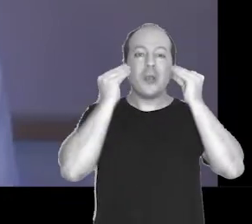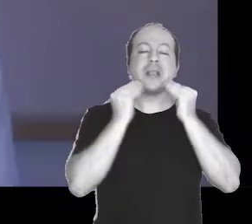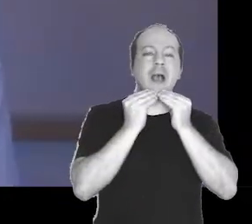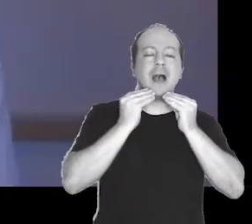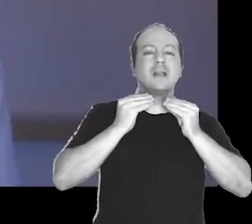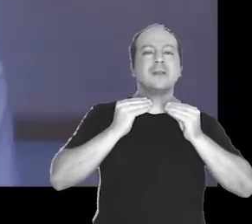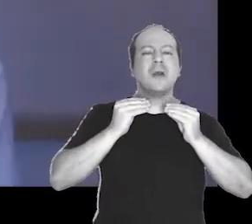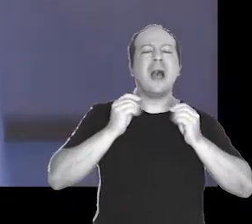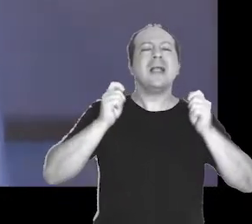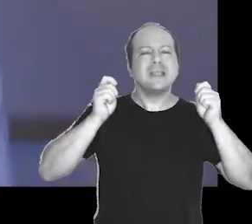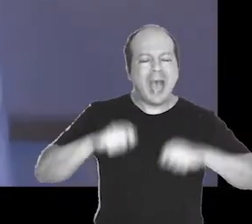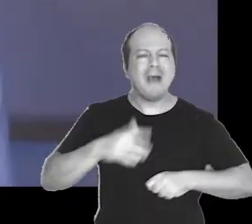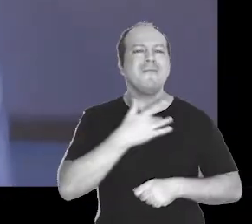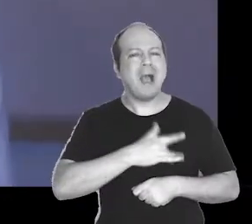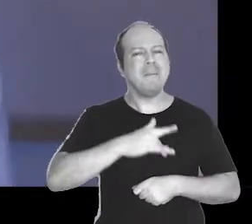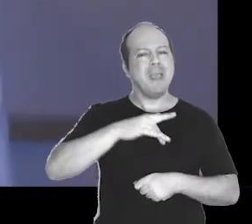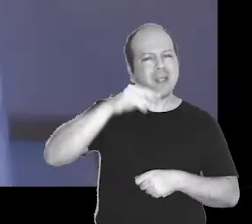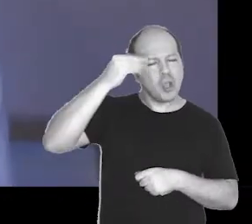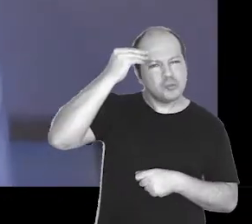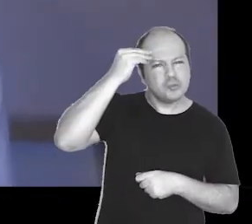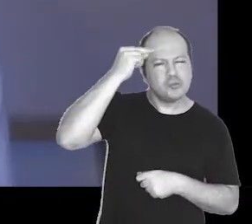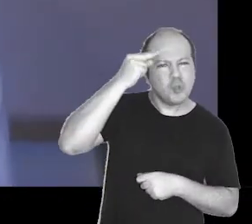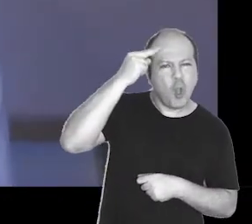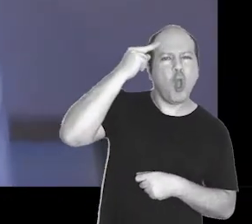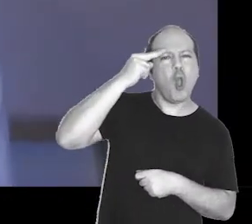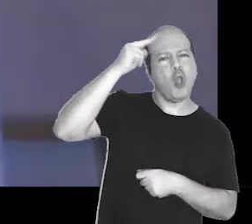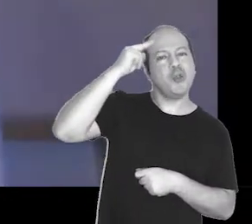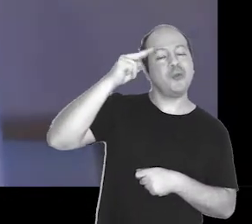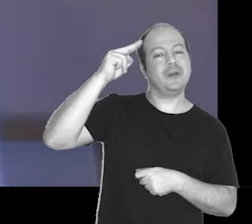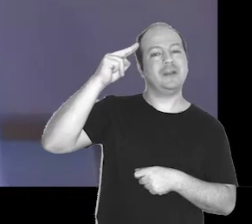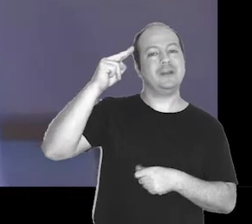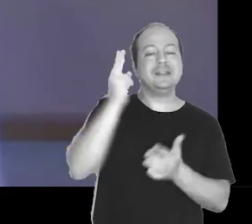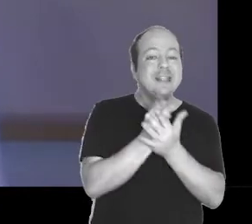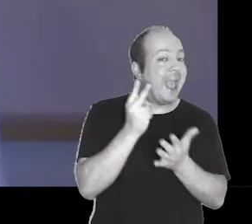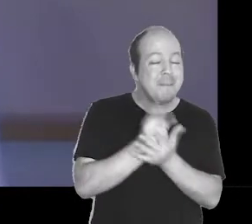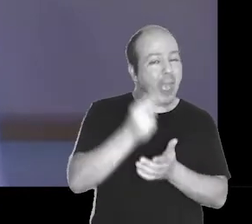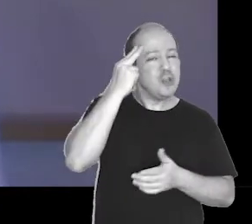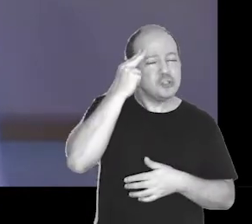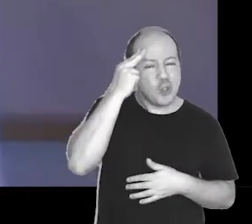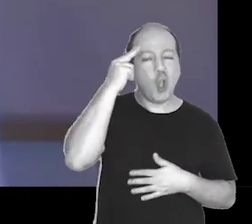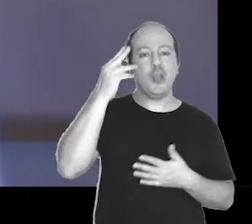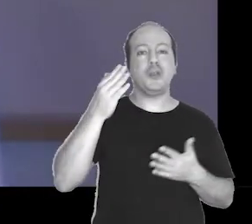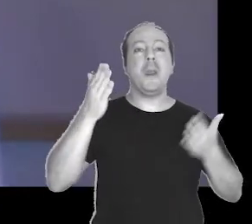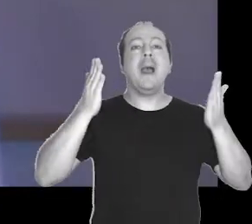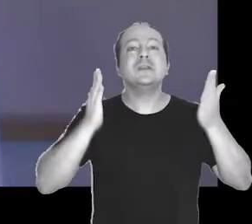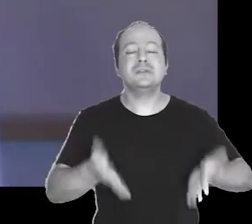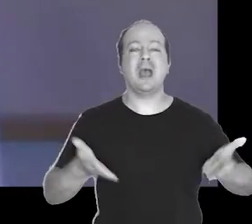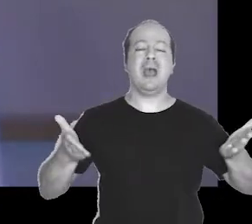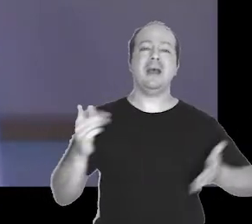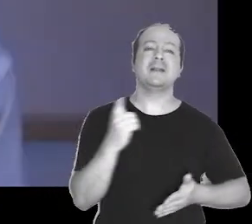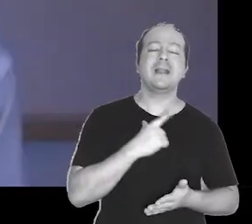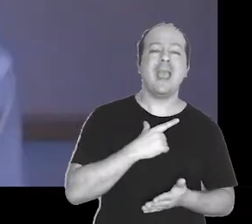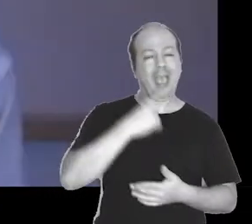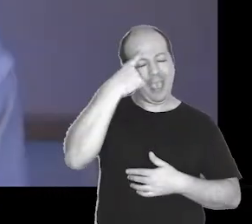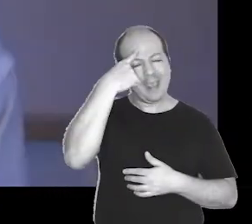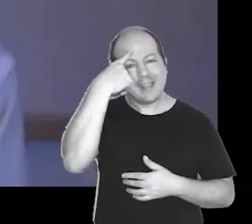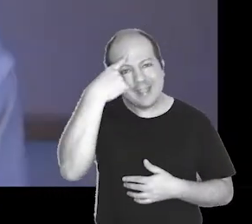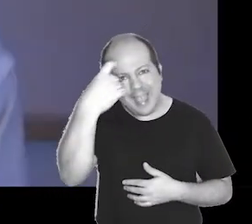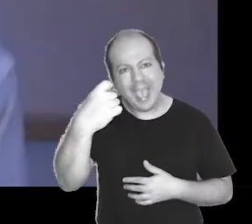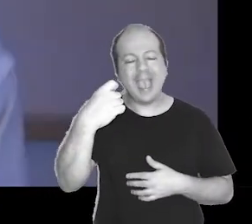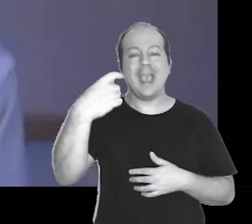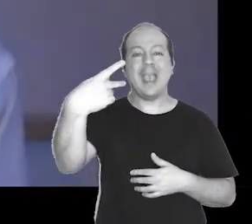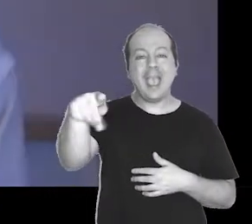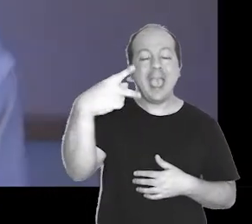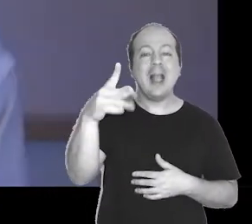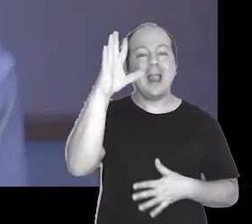assim, vale a pena contar o sonho. É sempre um sonho, mas que desde já essa ideia a que ele